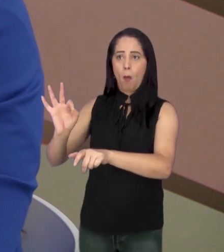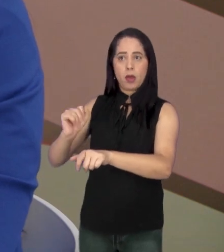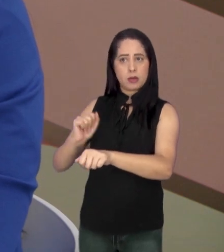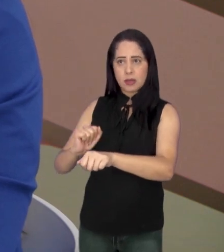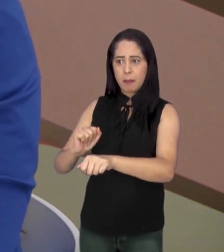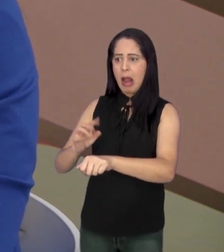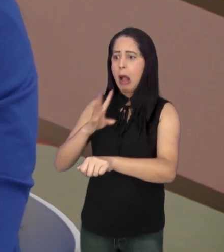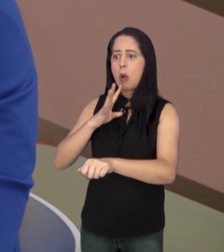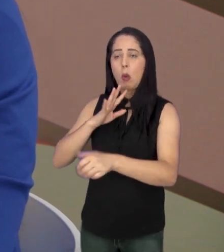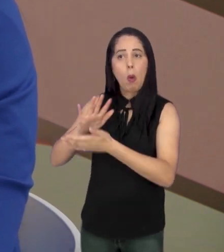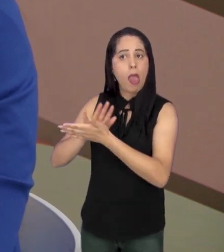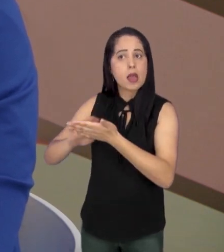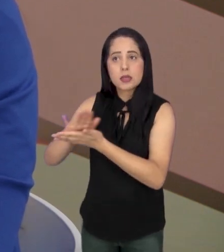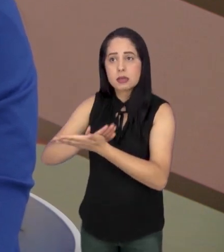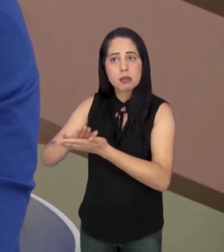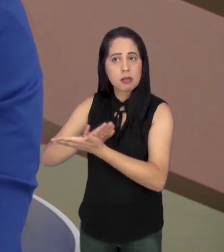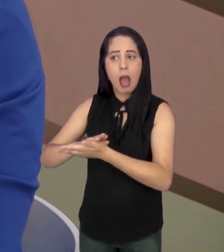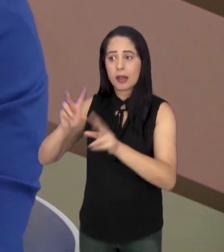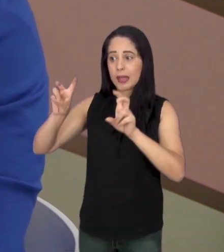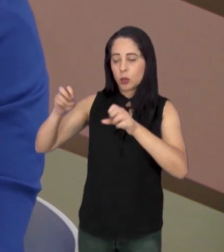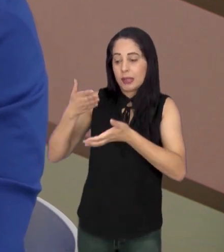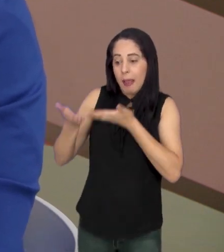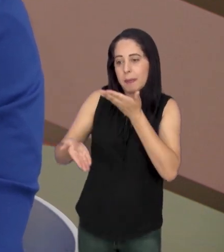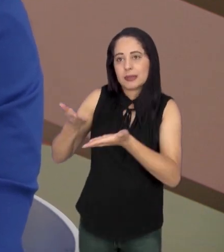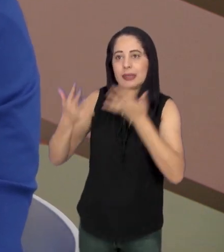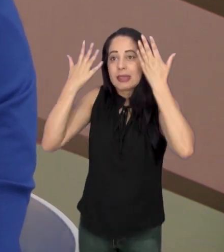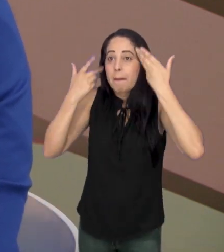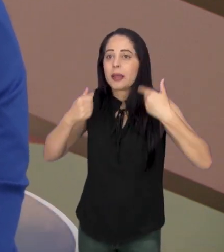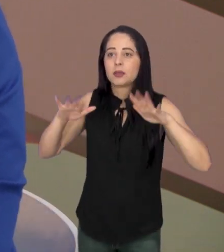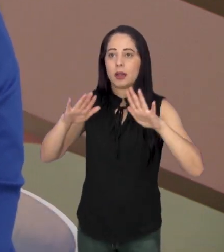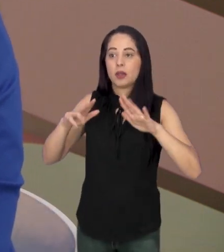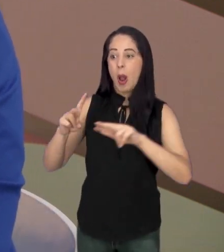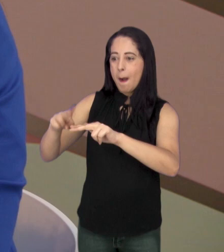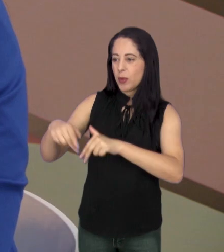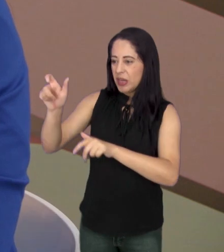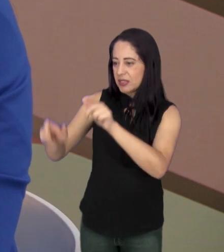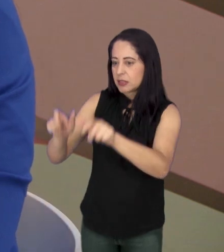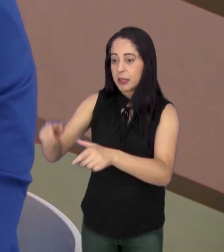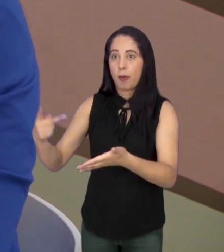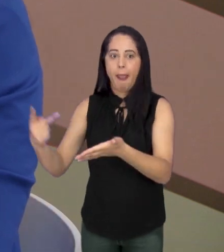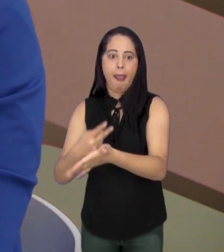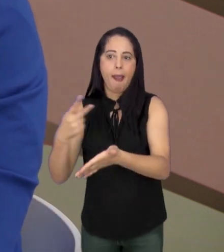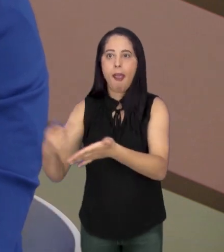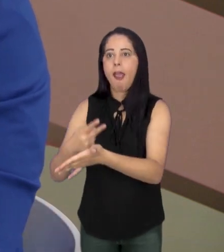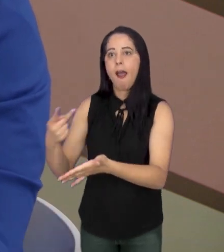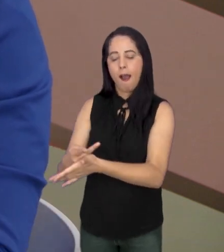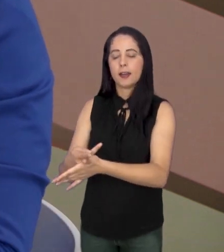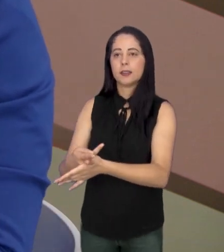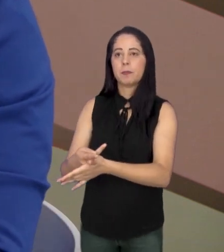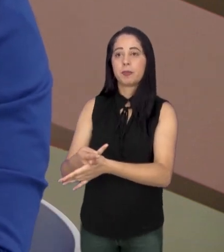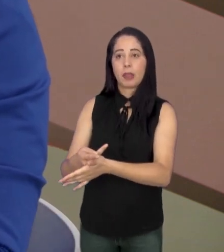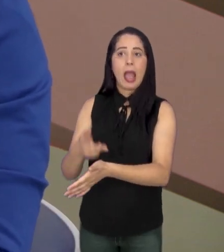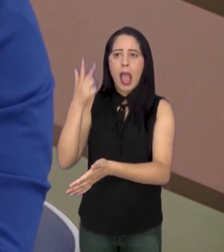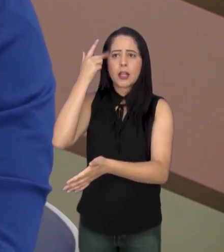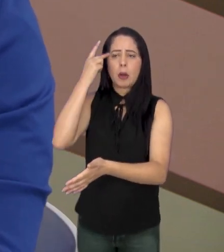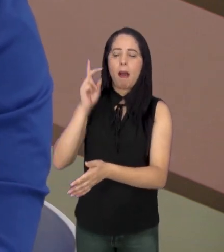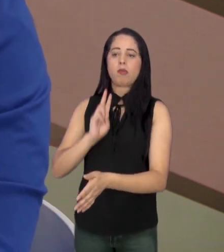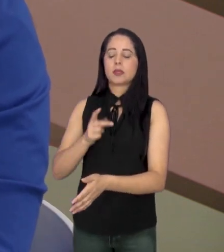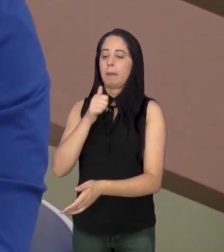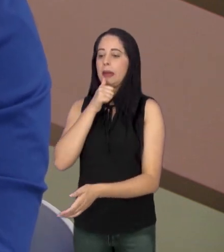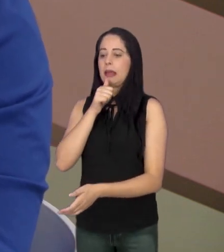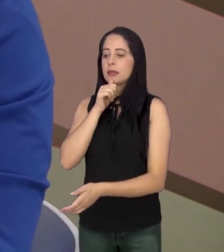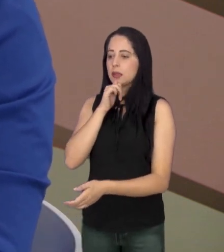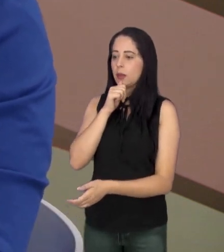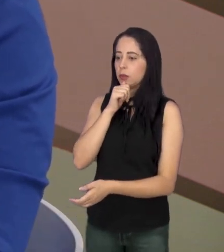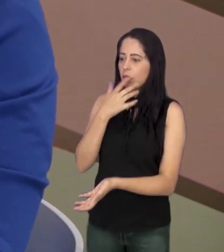é falta de conhecimento o motivo por ela fazer essa escolha errada na vida dela. Então é muito comum, às vezes, eu fazer alguma orientação